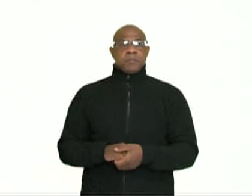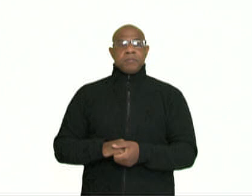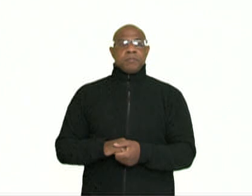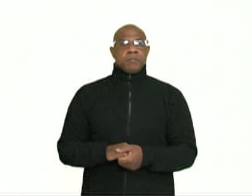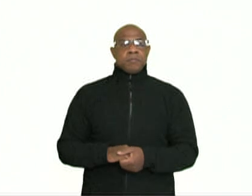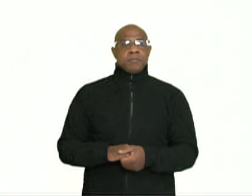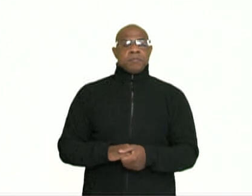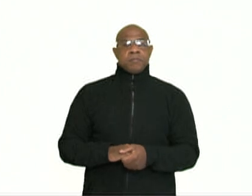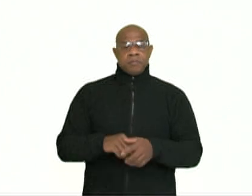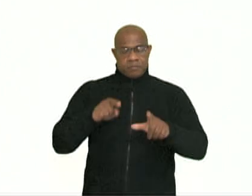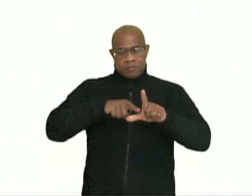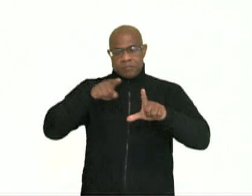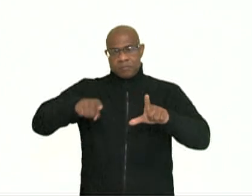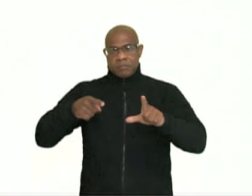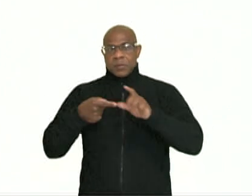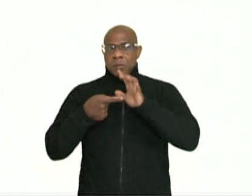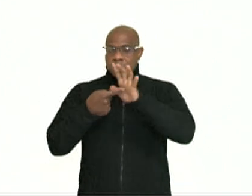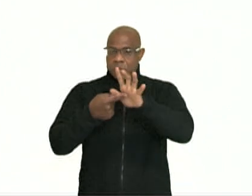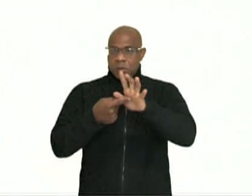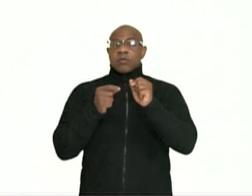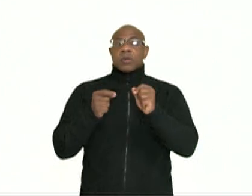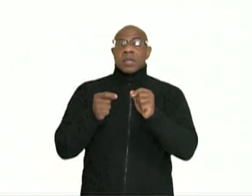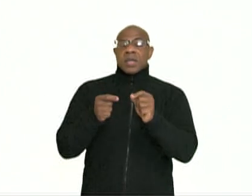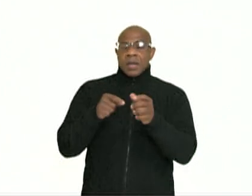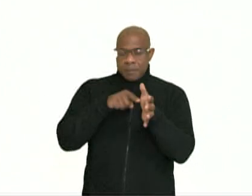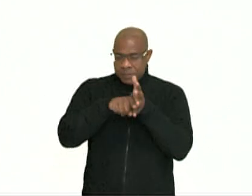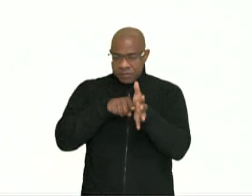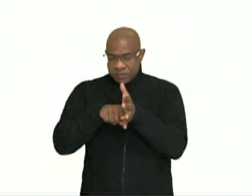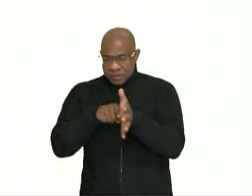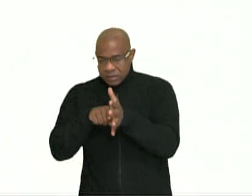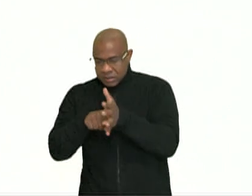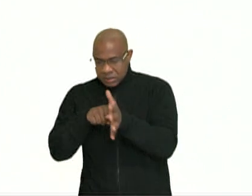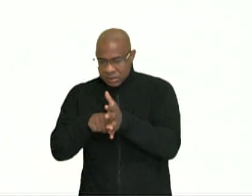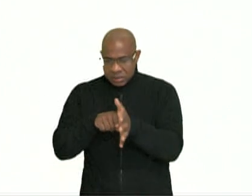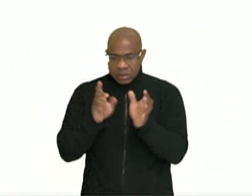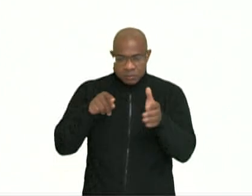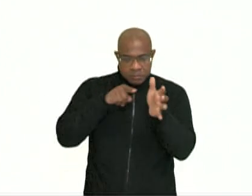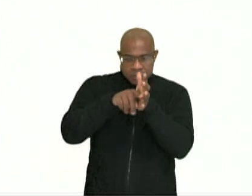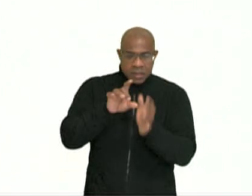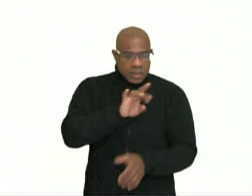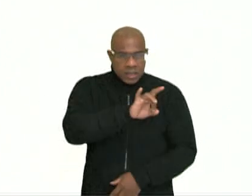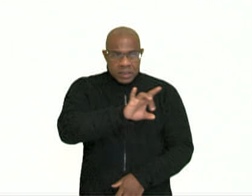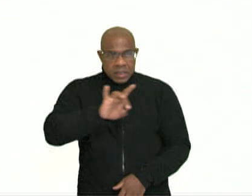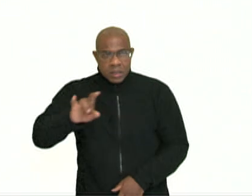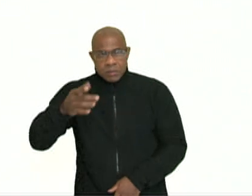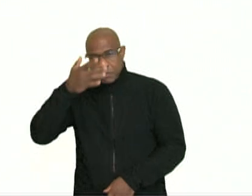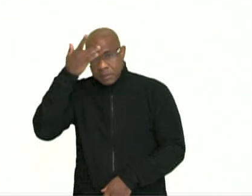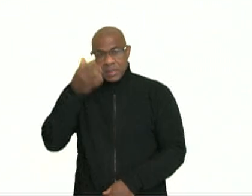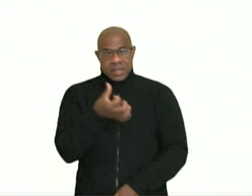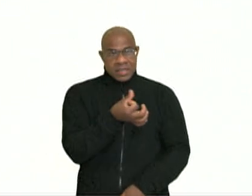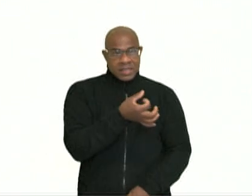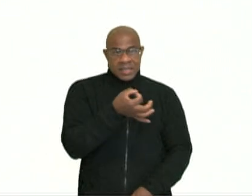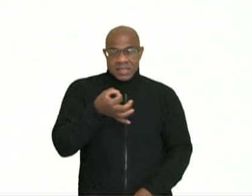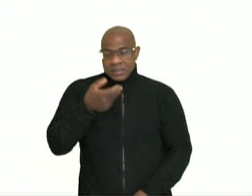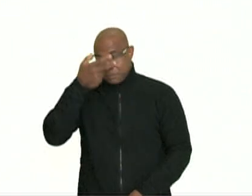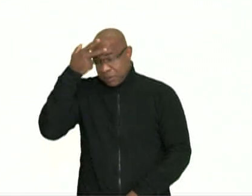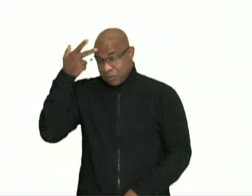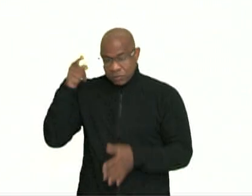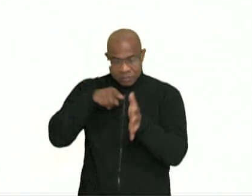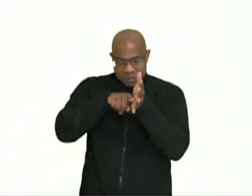mostra o resultado de uma pesquisa socioeconômica na qual foi perguntado a cada um dos 600